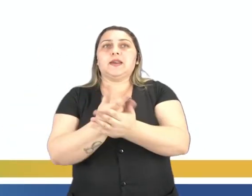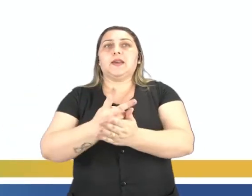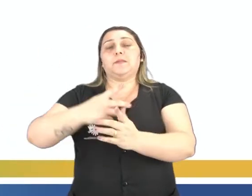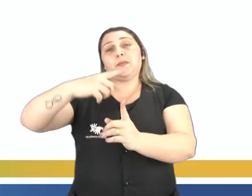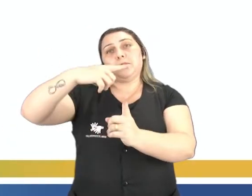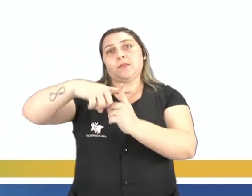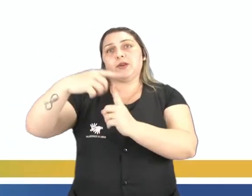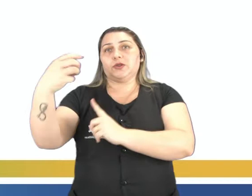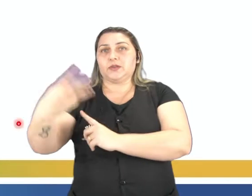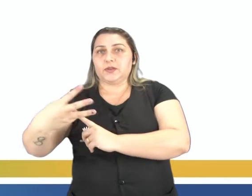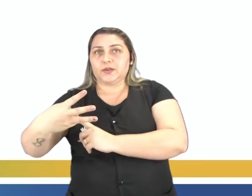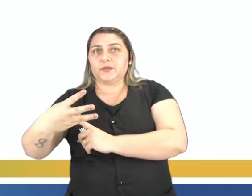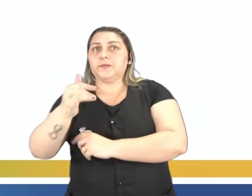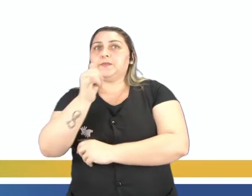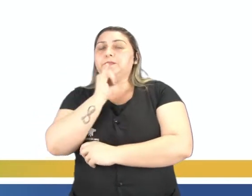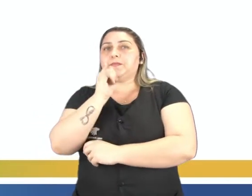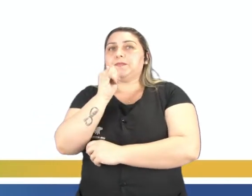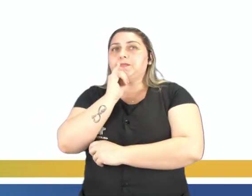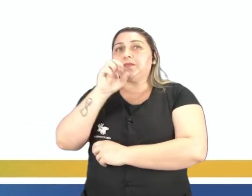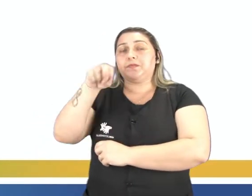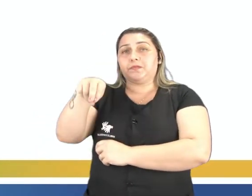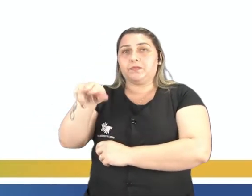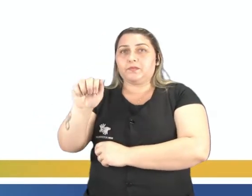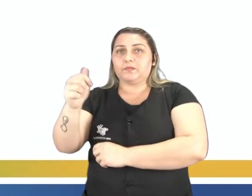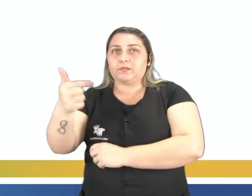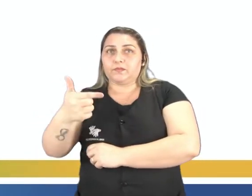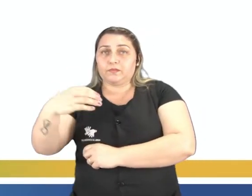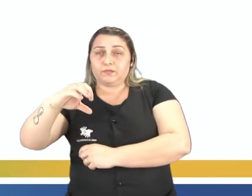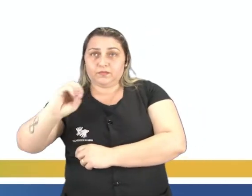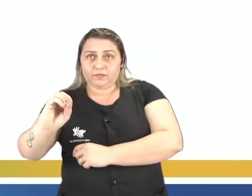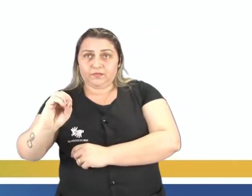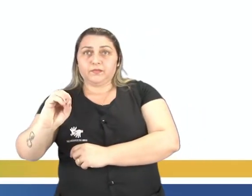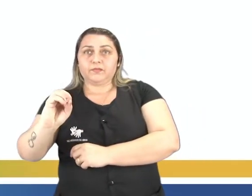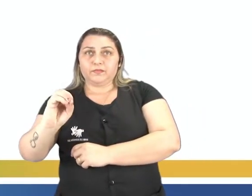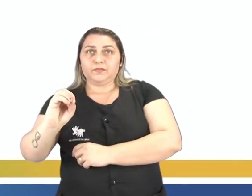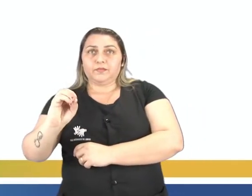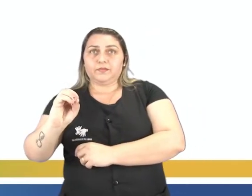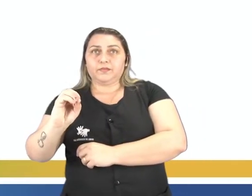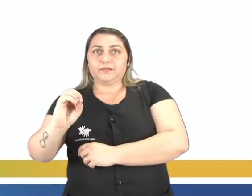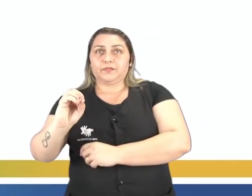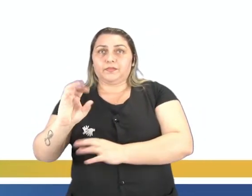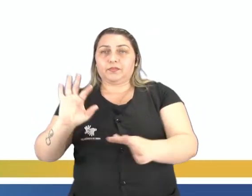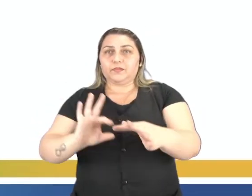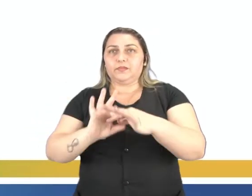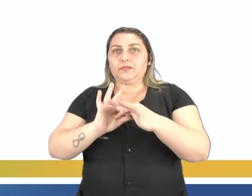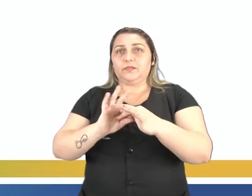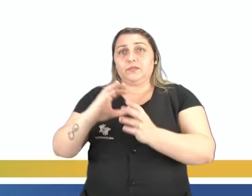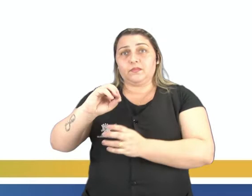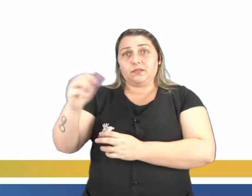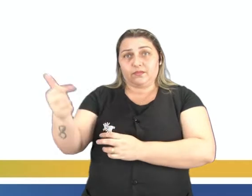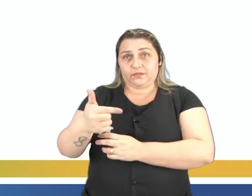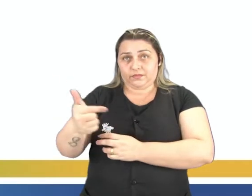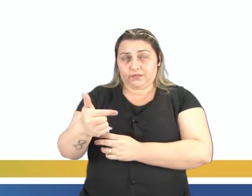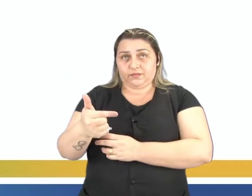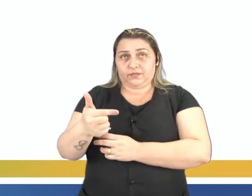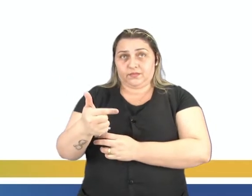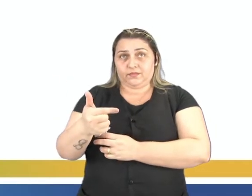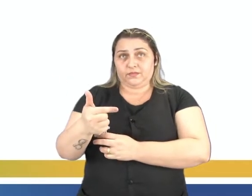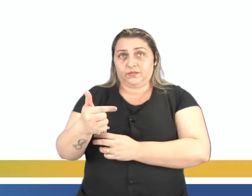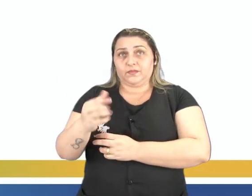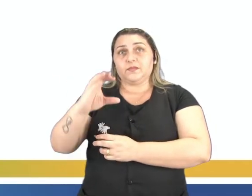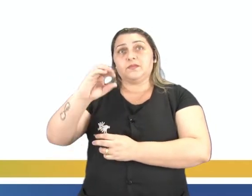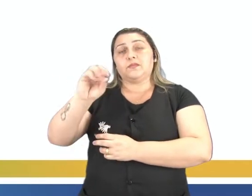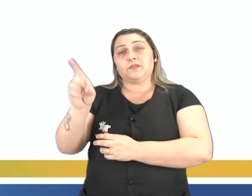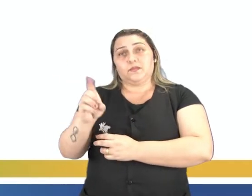3. Então, aqui no exemplo, nós temos o elemento químico da família 1A ligado ao oxigênio. Então,